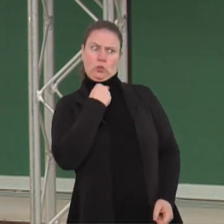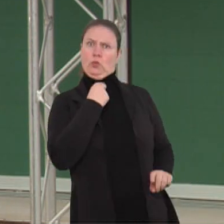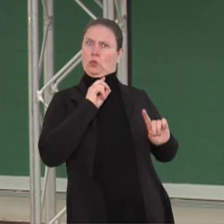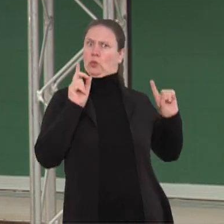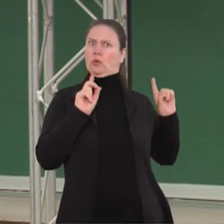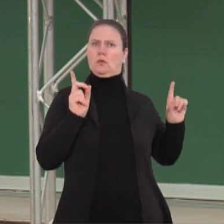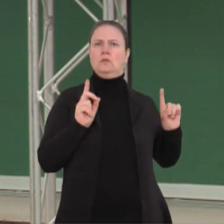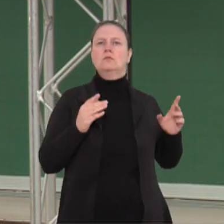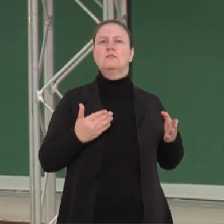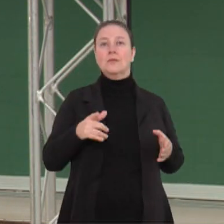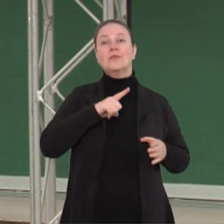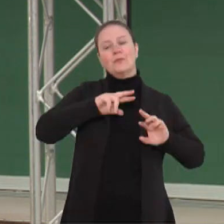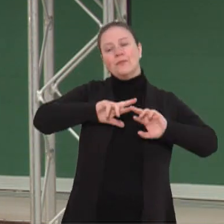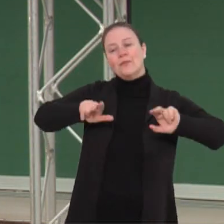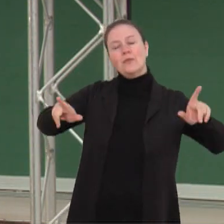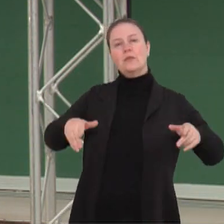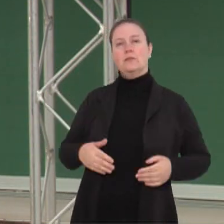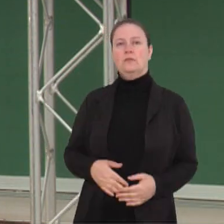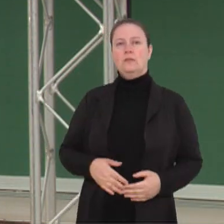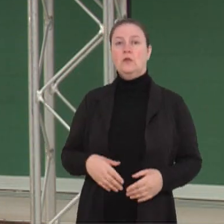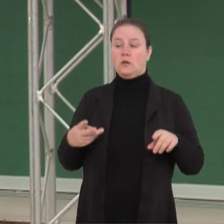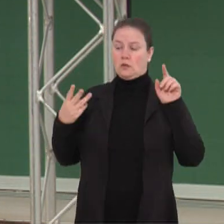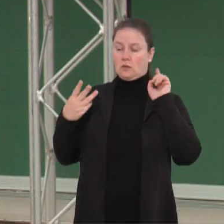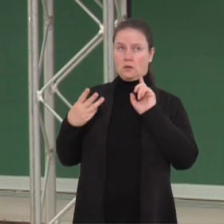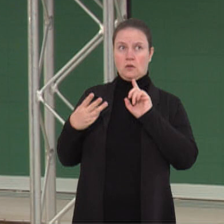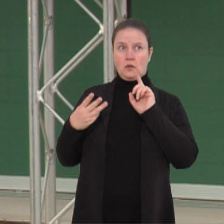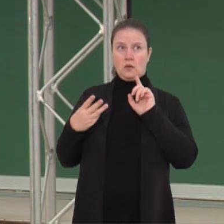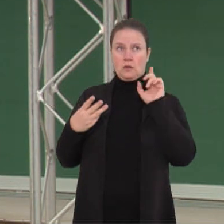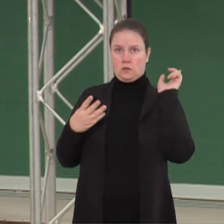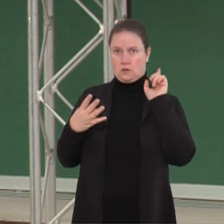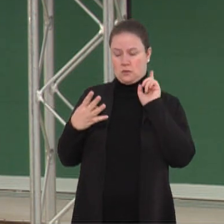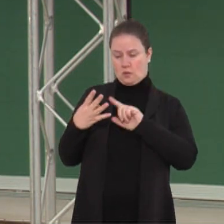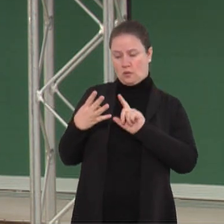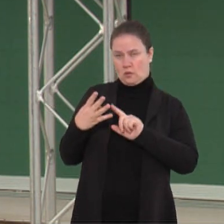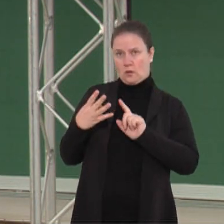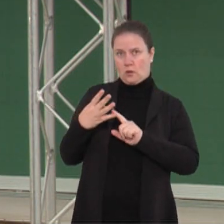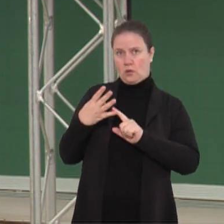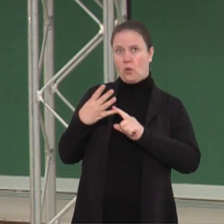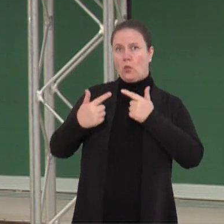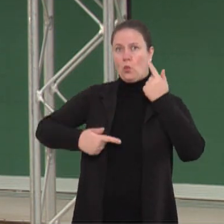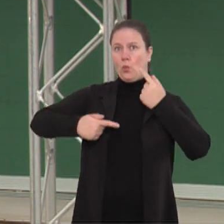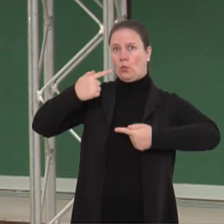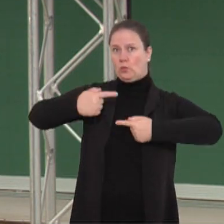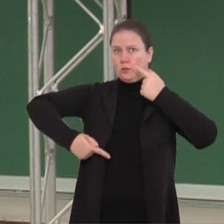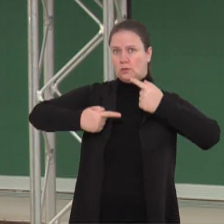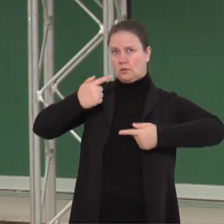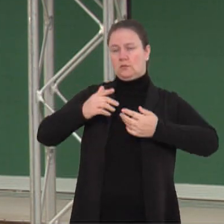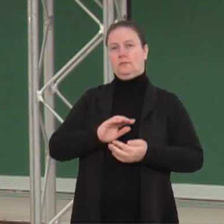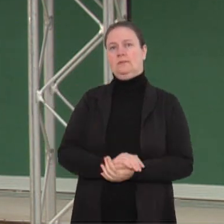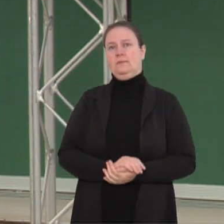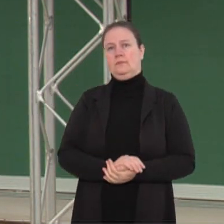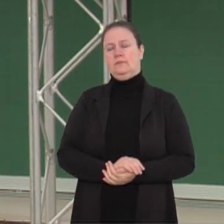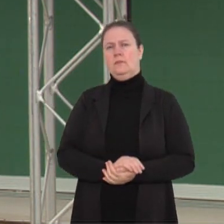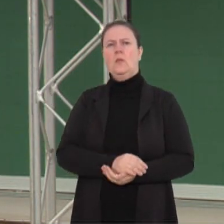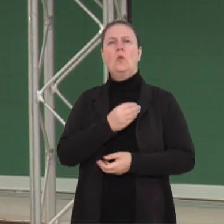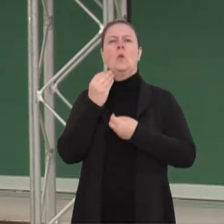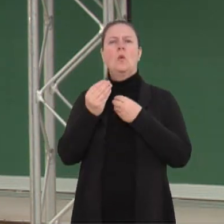fazer. E por fim, a política. A política está cheia da ideologia. De que